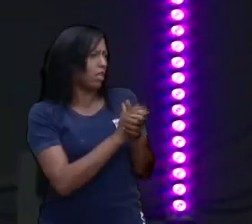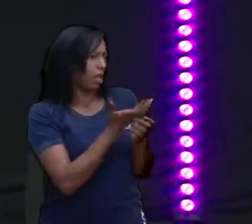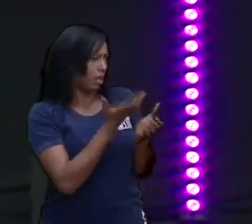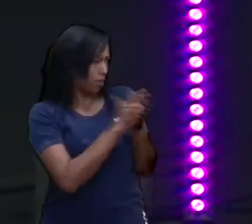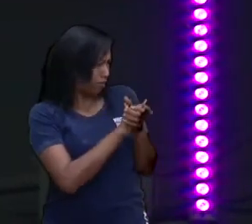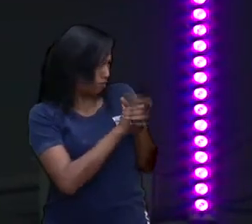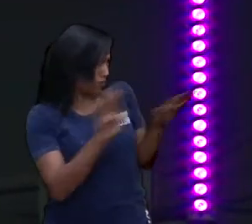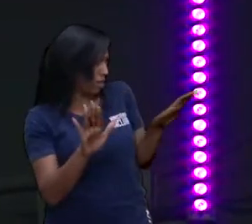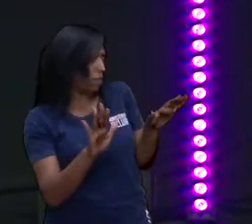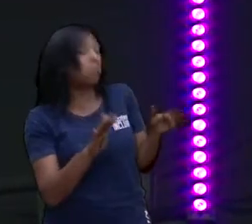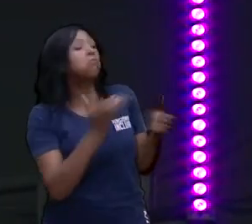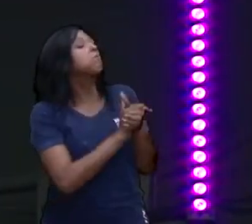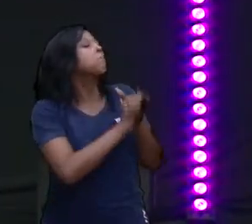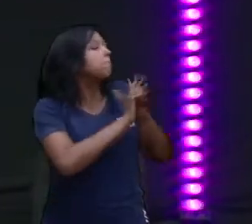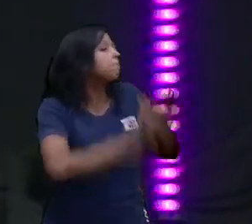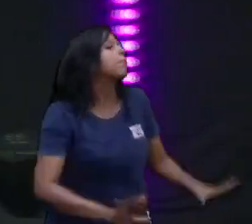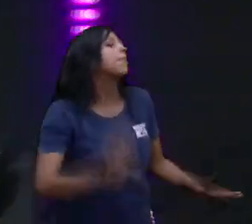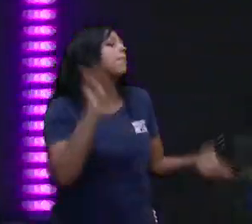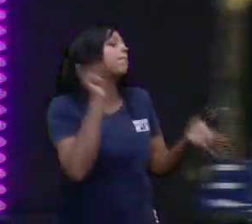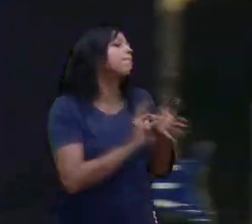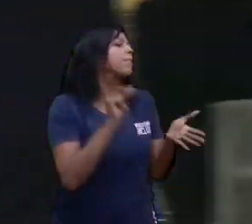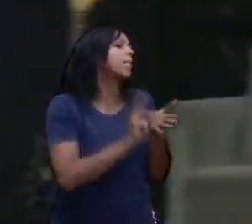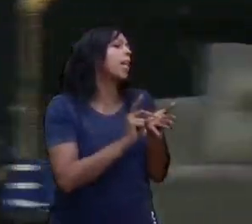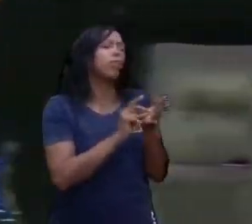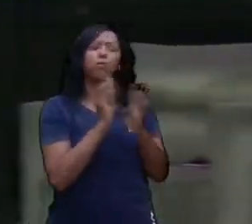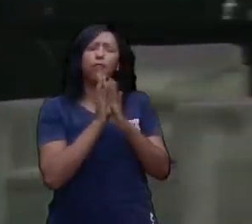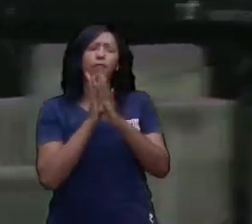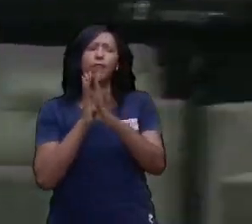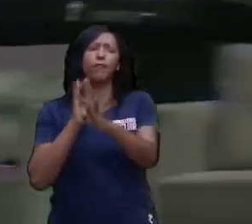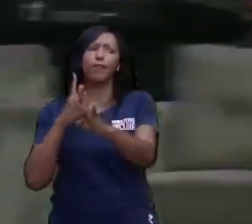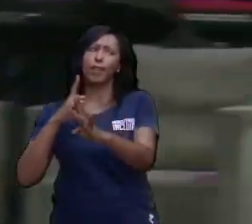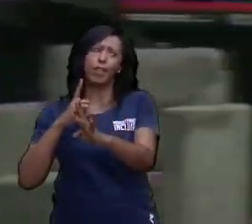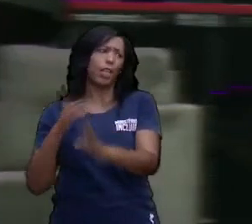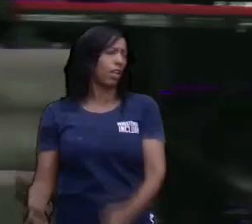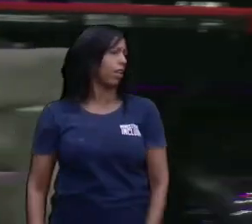a fila anda de Laine gols